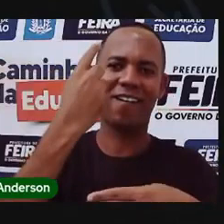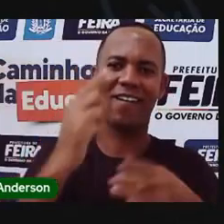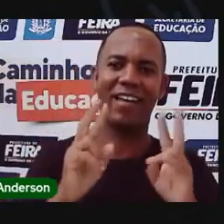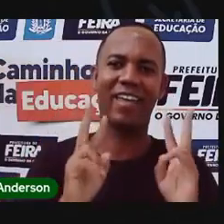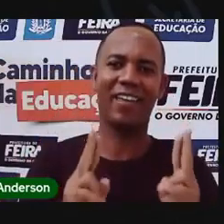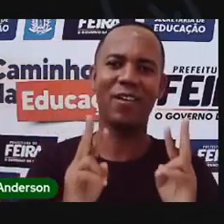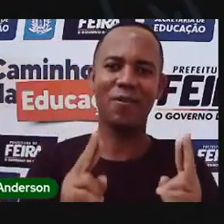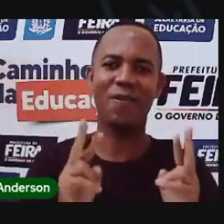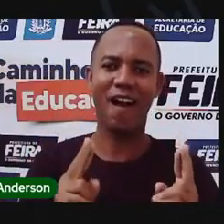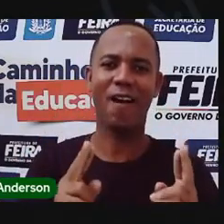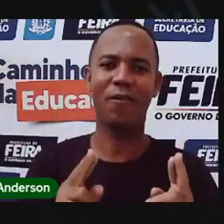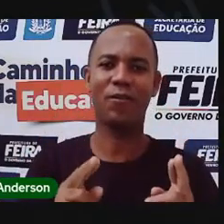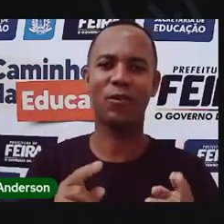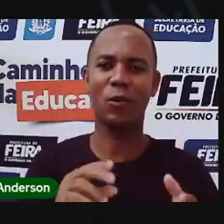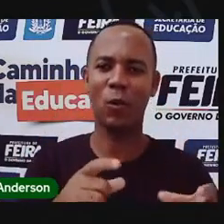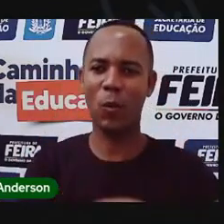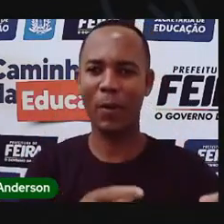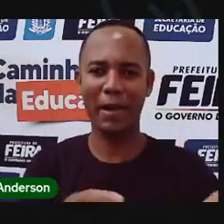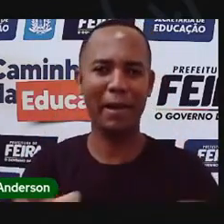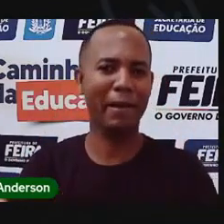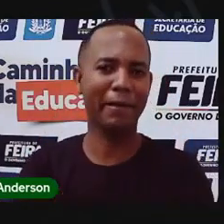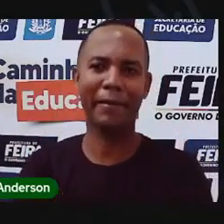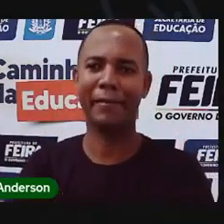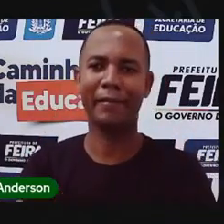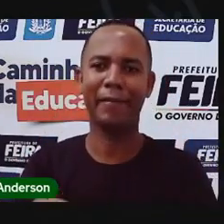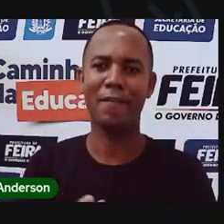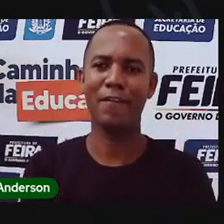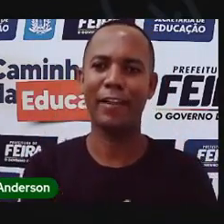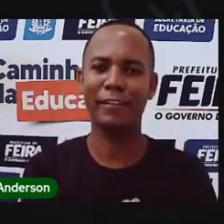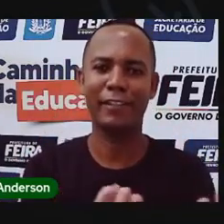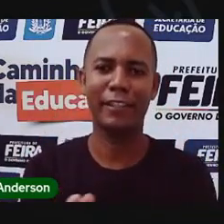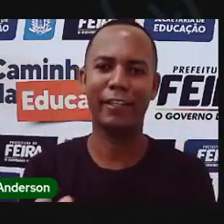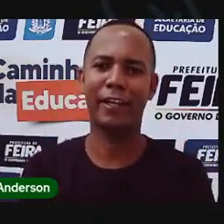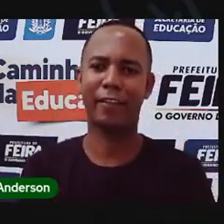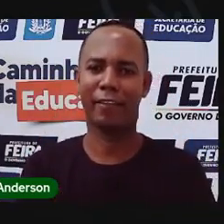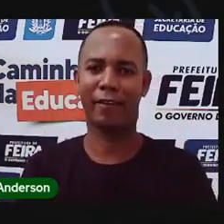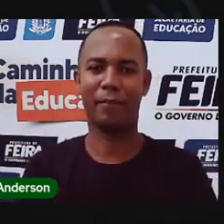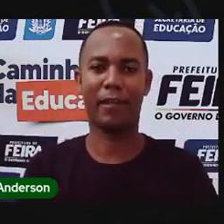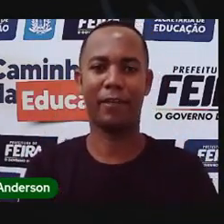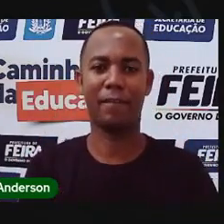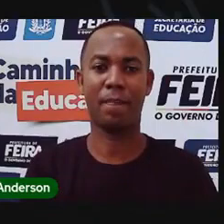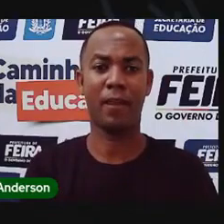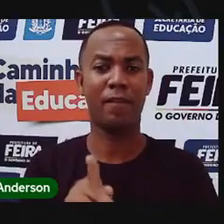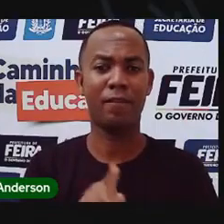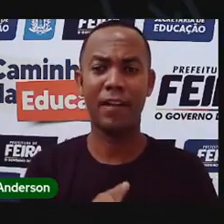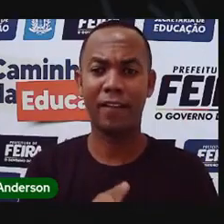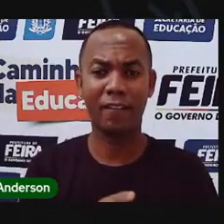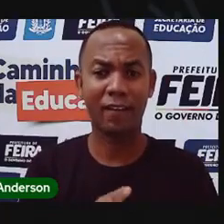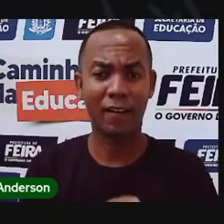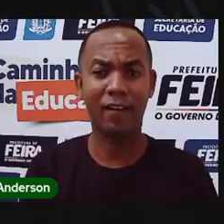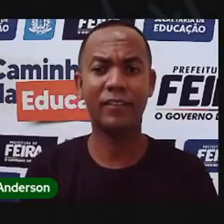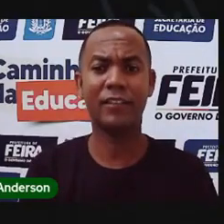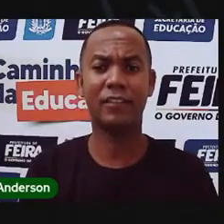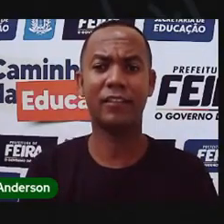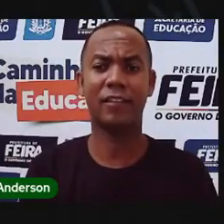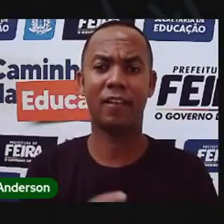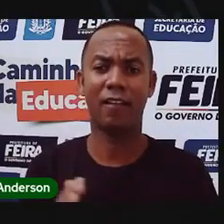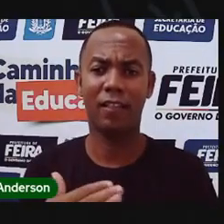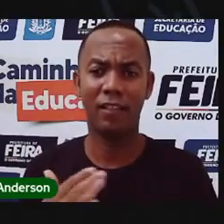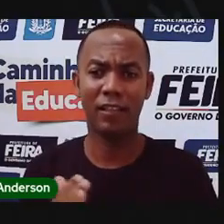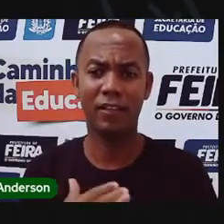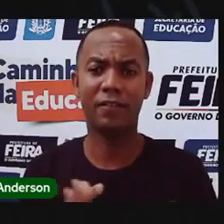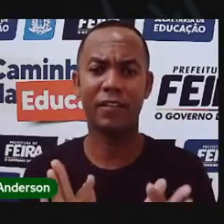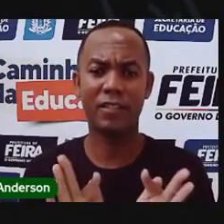nos mercados, em vários lugares. E por serem livros, na verdade, tão simples,